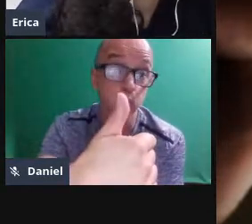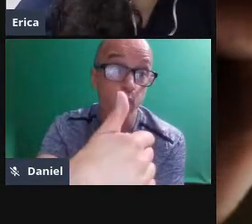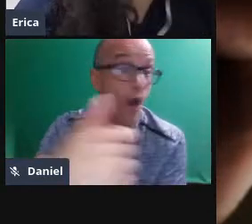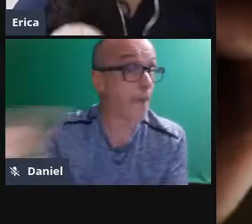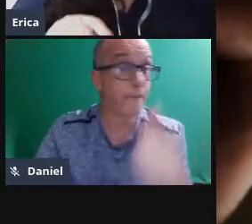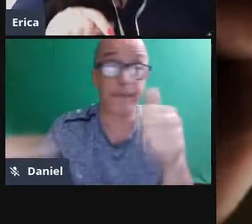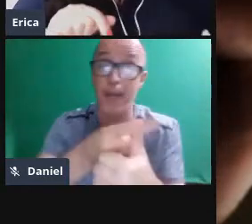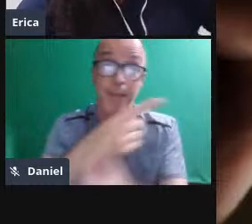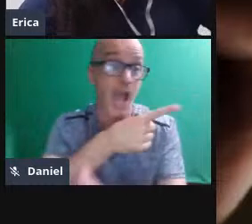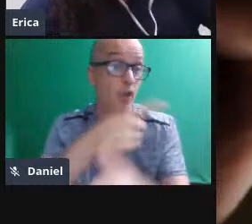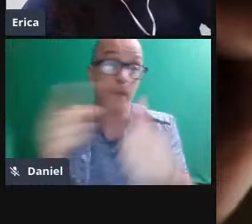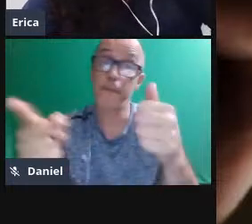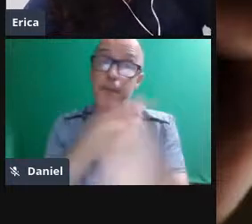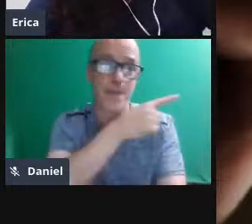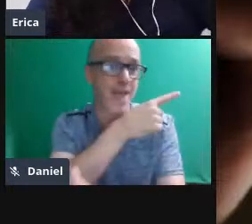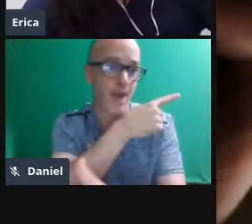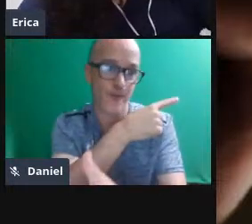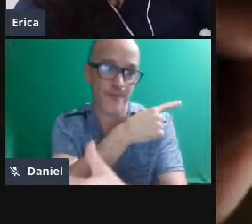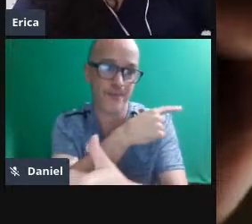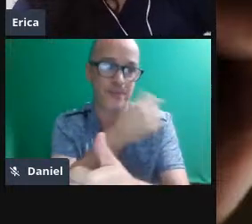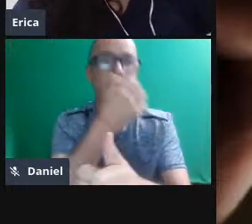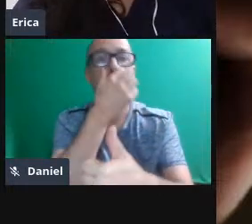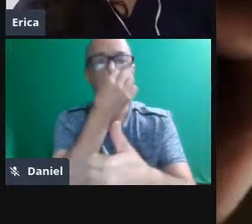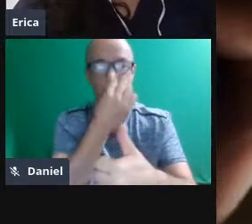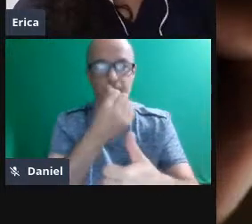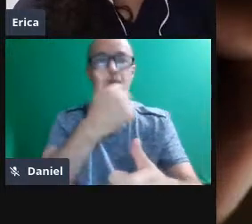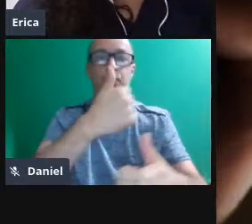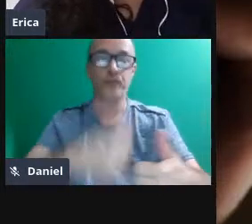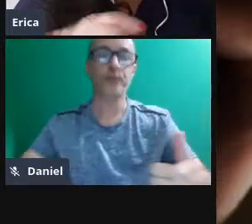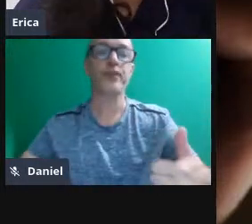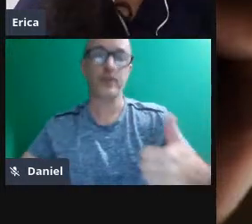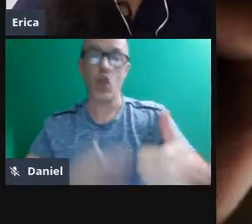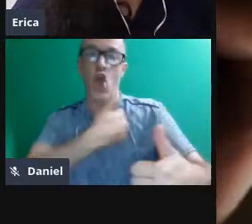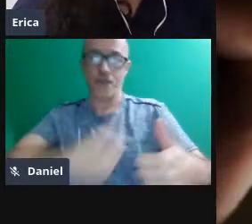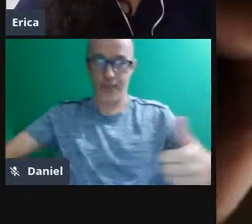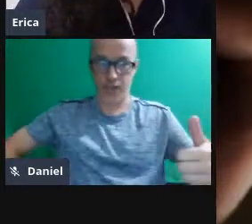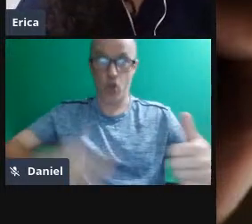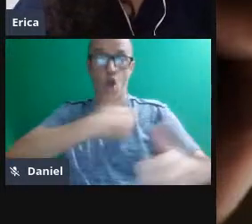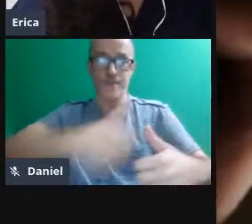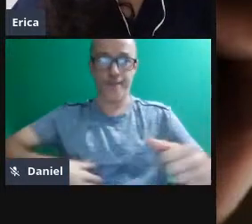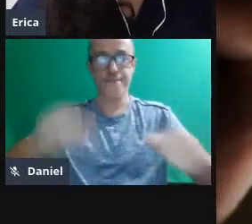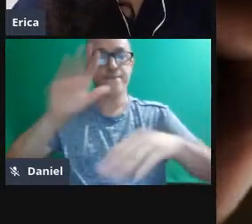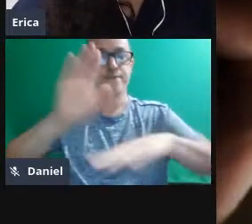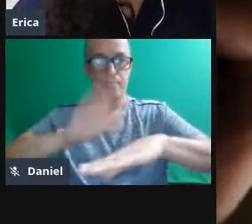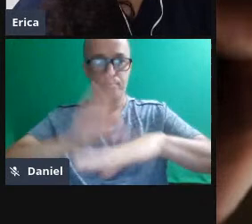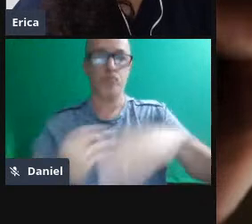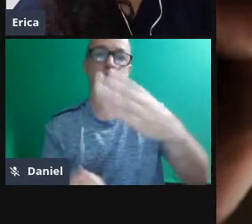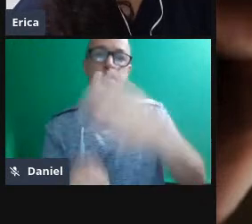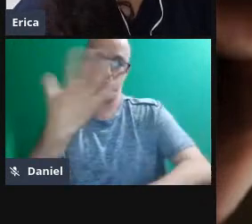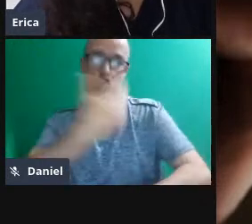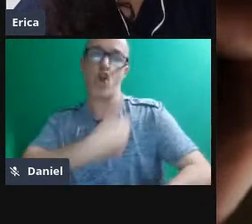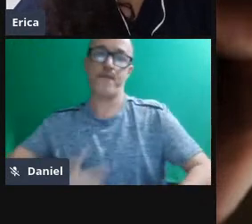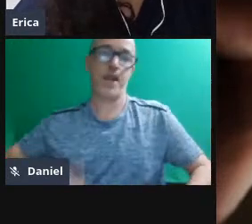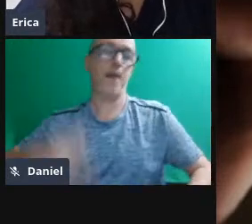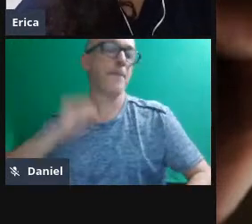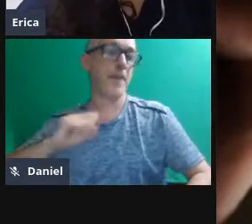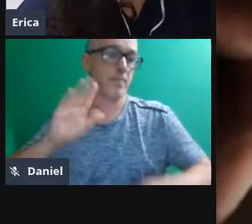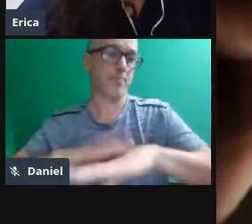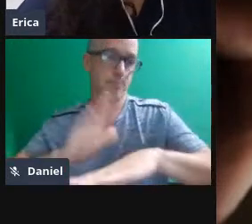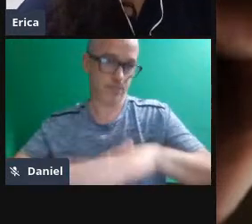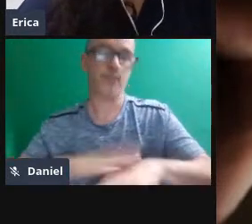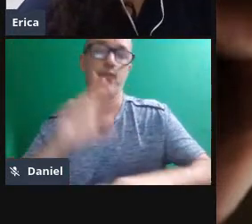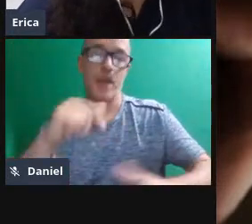em 1991, nós já tínhamos essa lei. Foi a primeira que apareceu no Brasil, né?